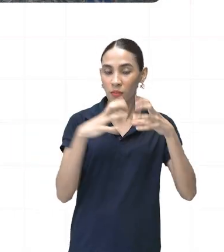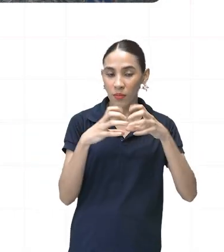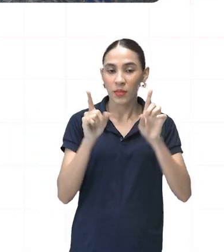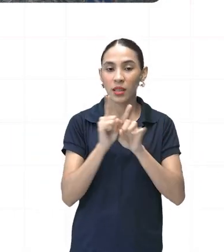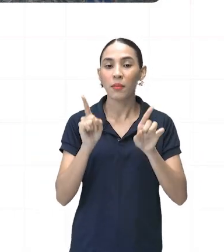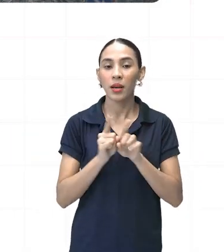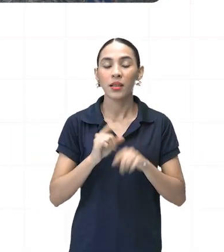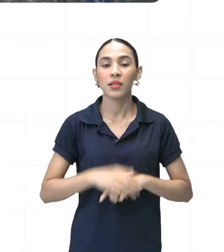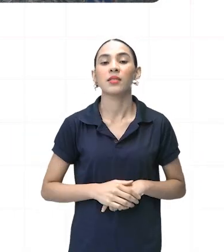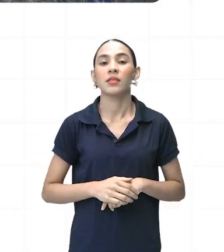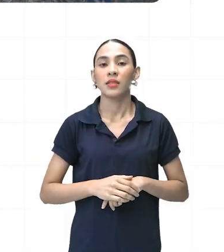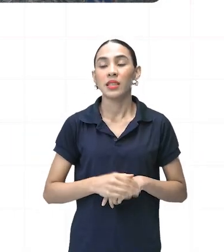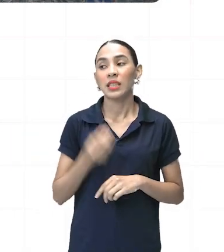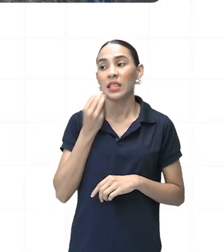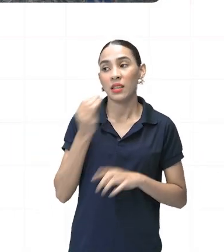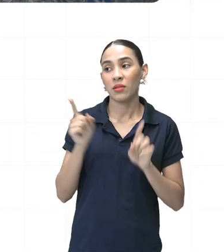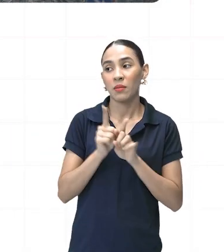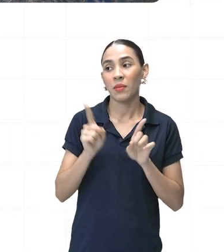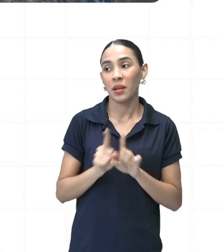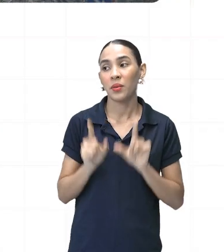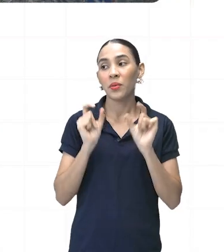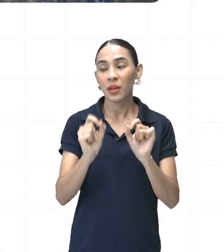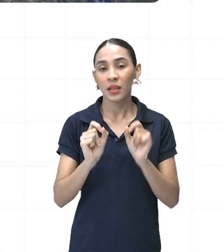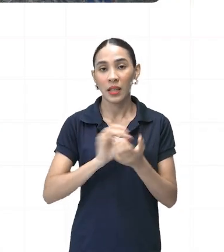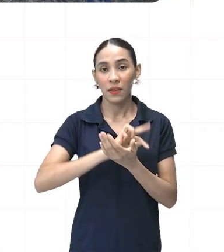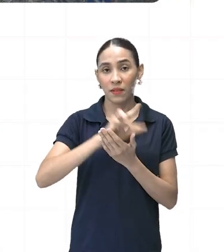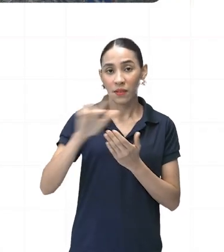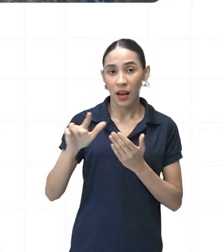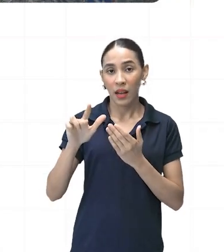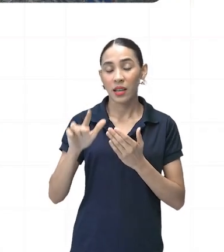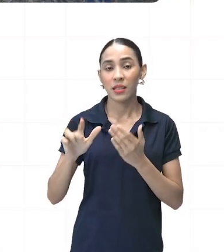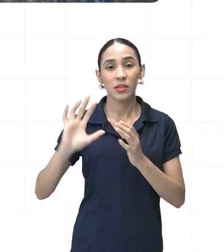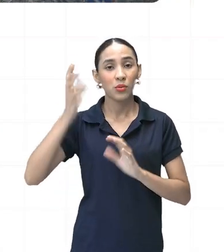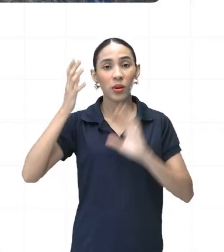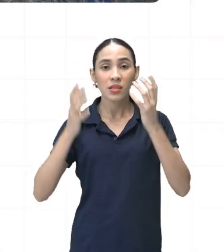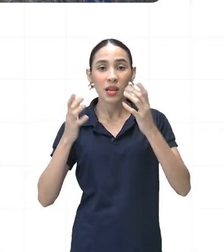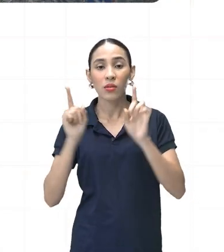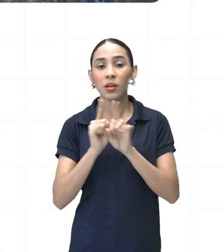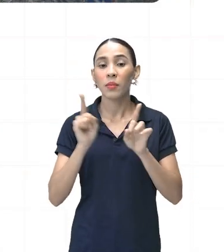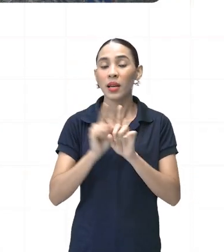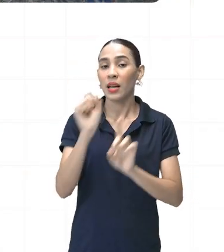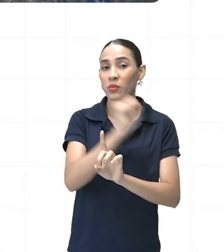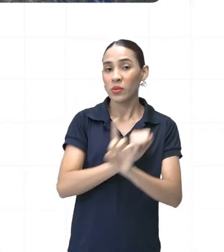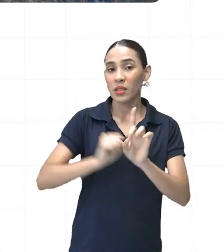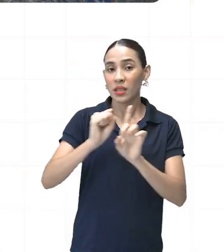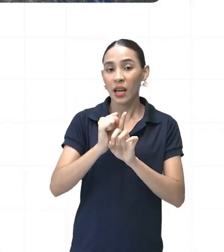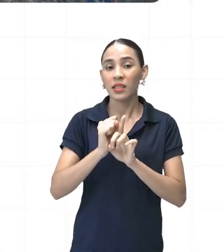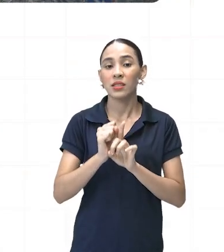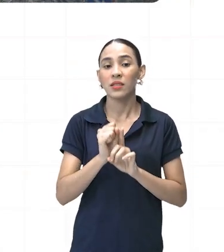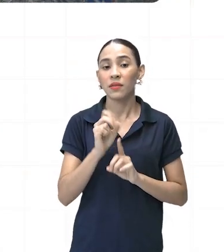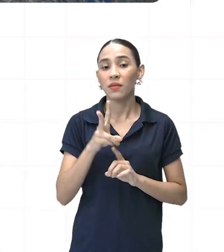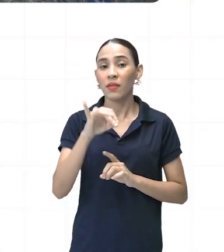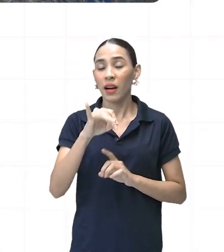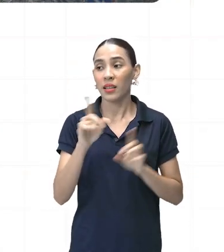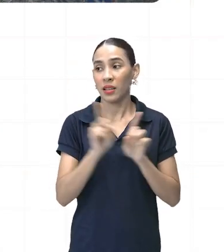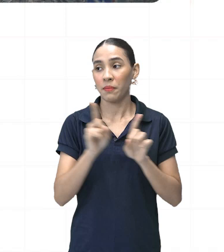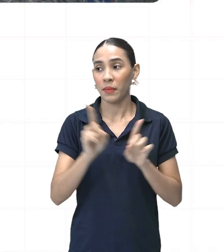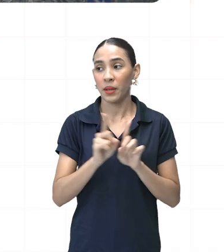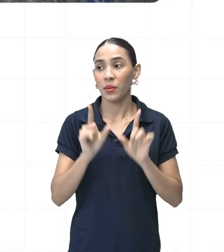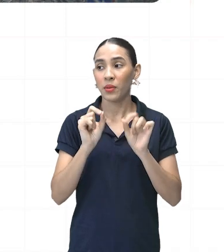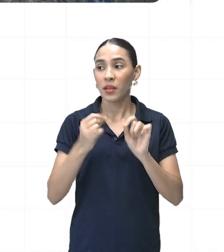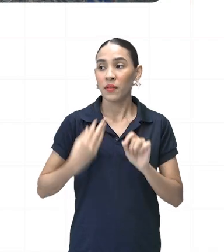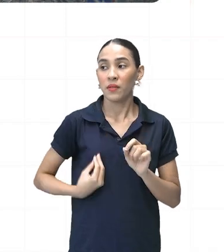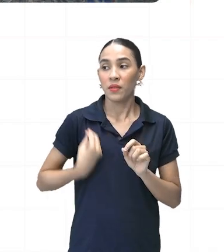áreas, tendo, né, várias situações em que a sociedade ela acaba estando